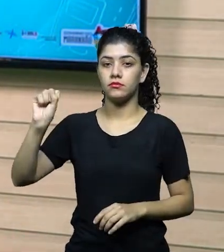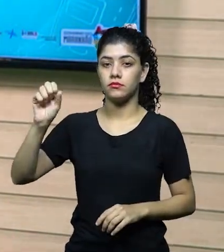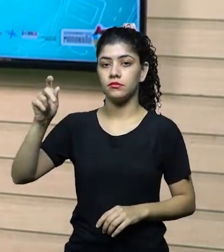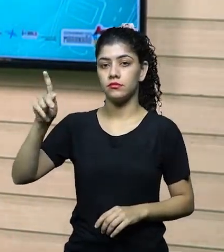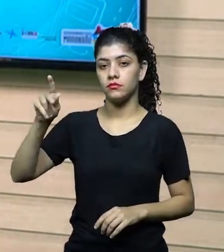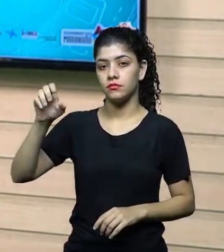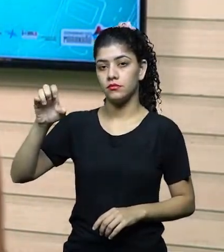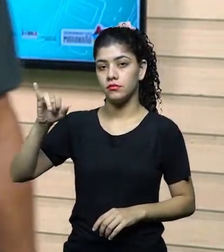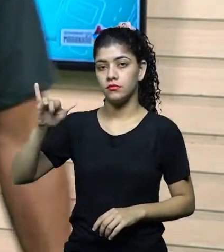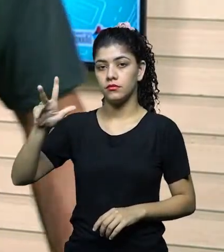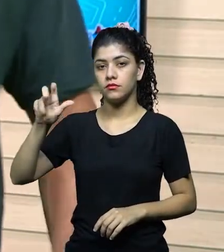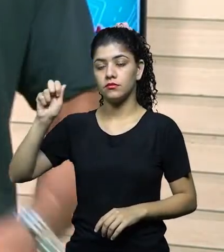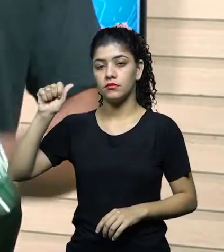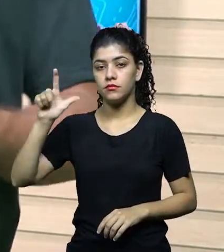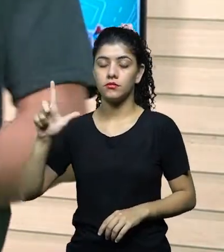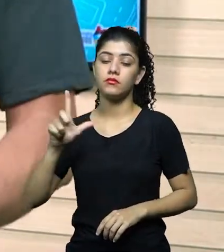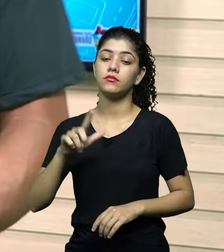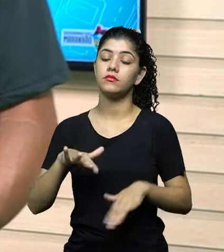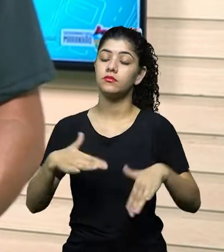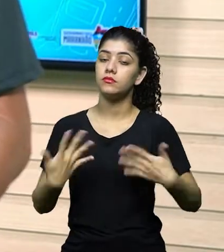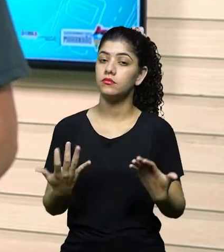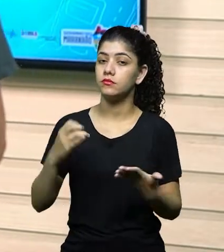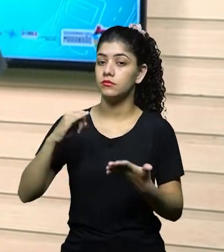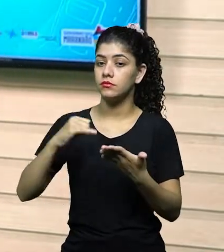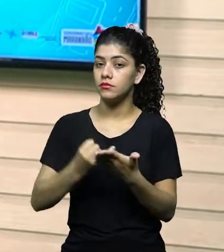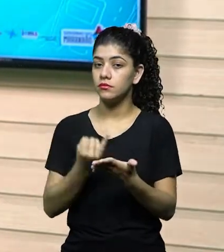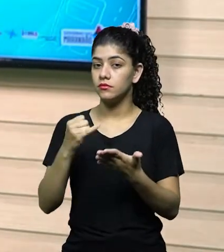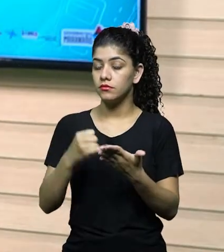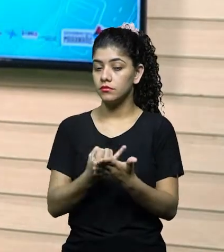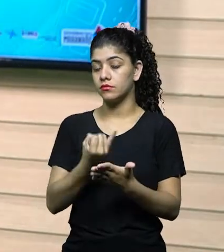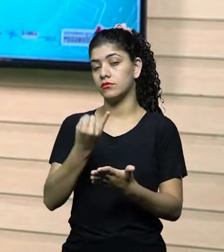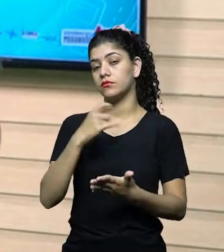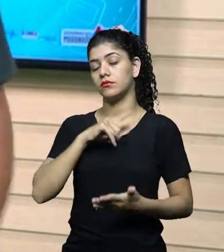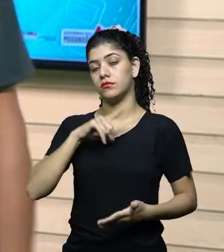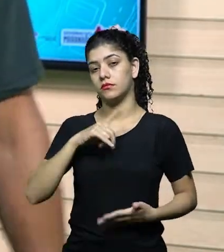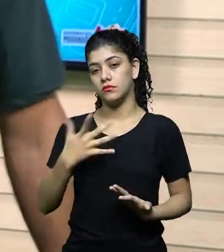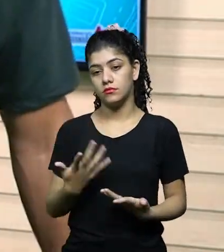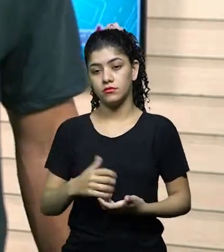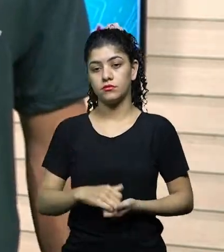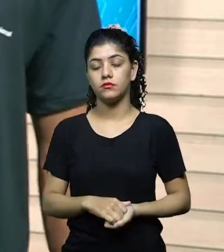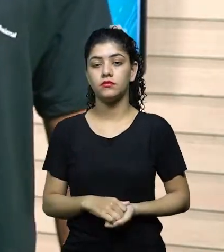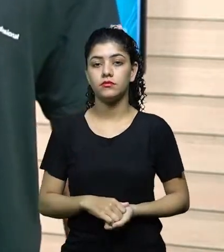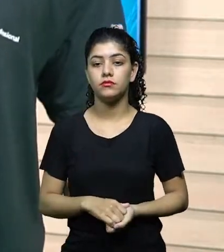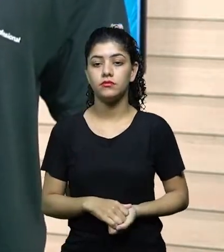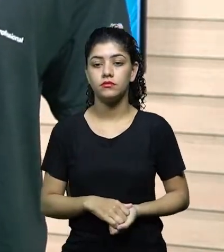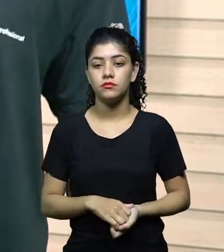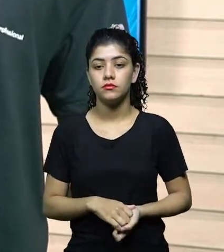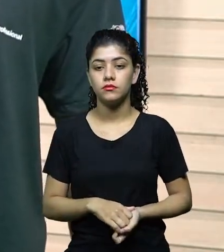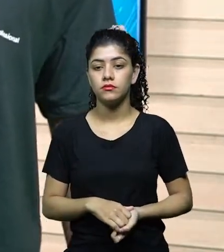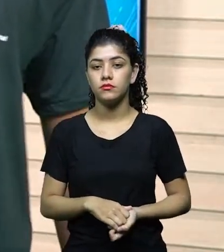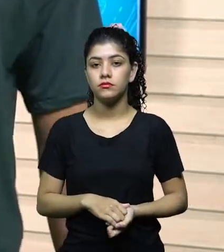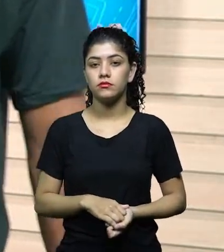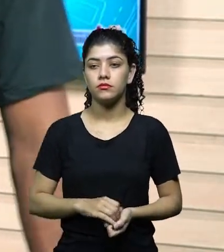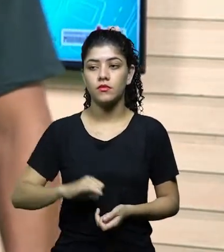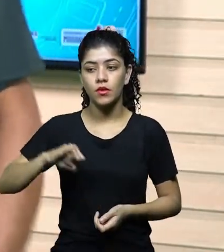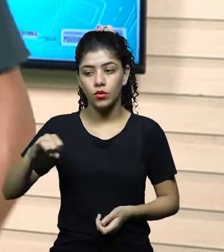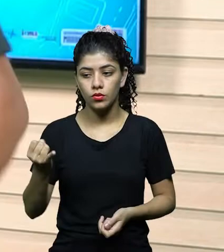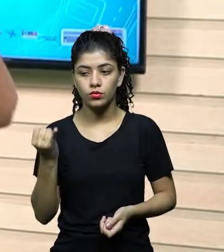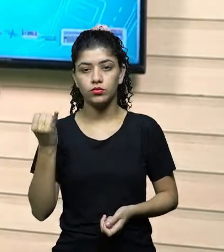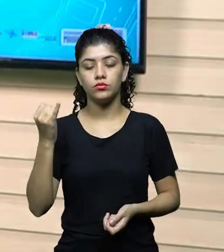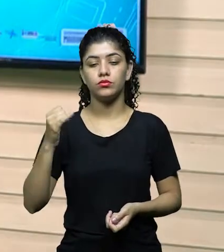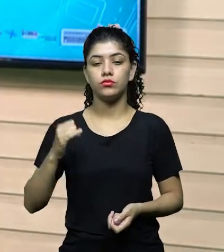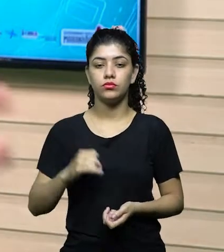banco, qual a taxa de juros em cima de uma quantia que está sendo financiada, ou que está sendo tirada como empréstimo, ou capital de giro,